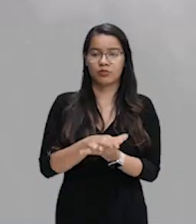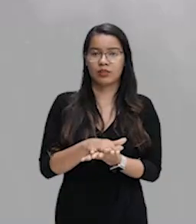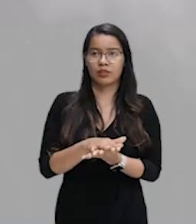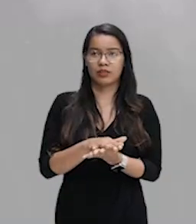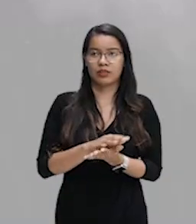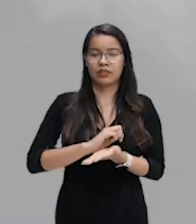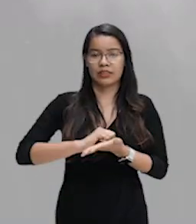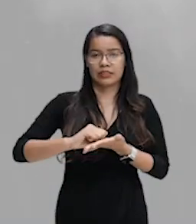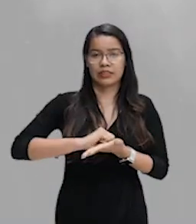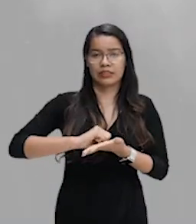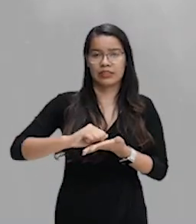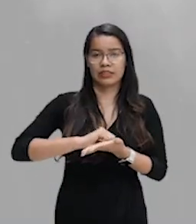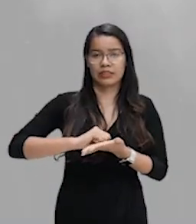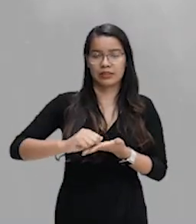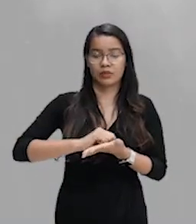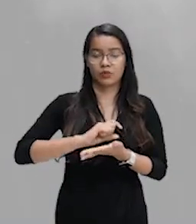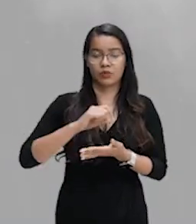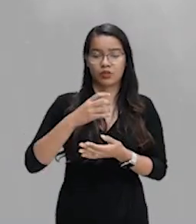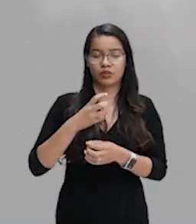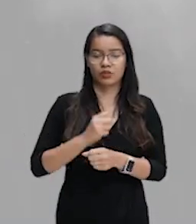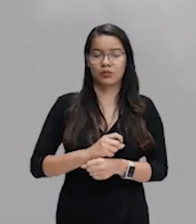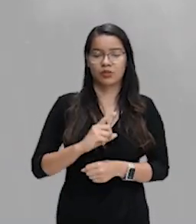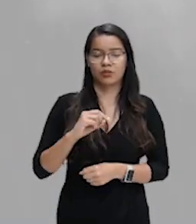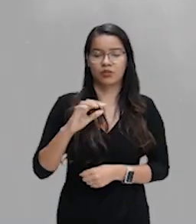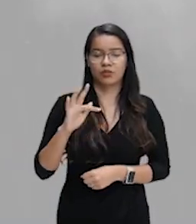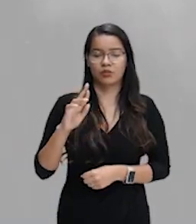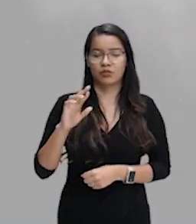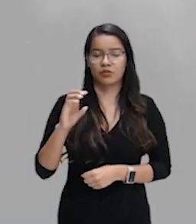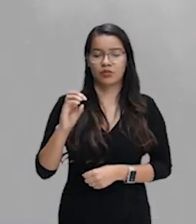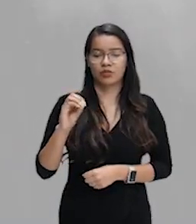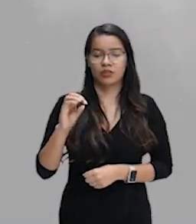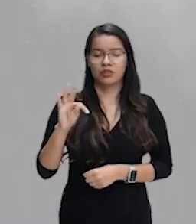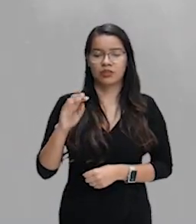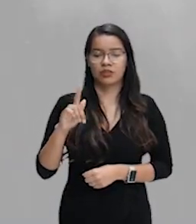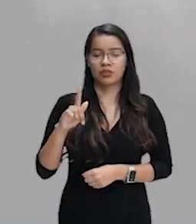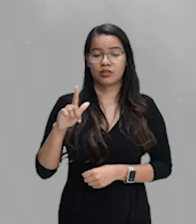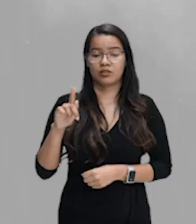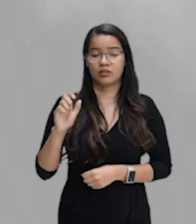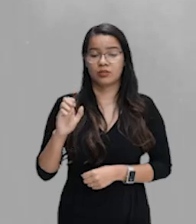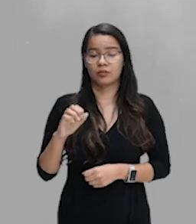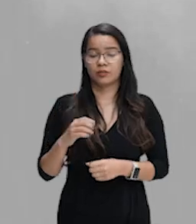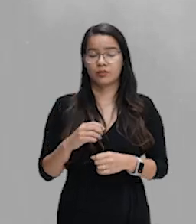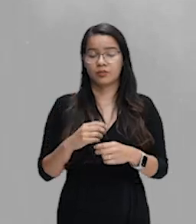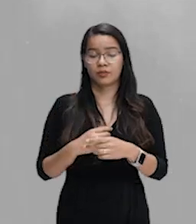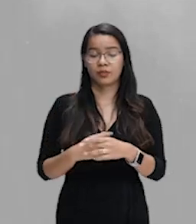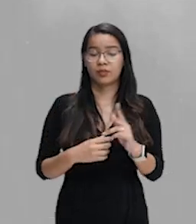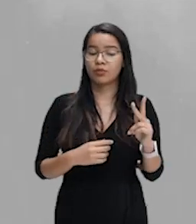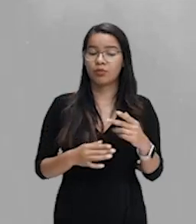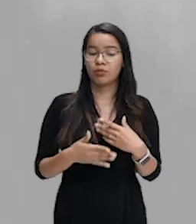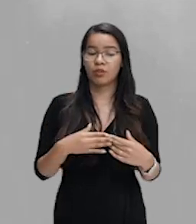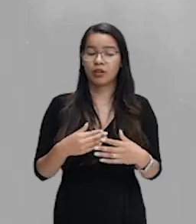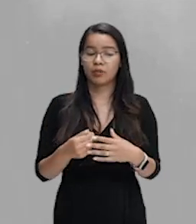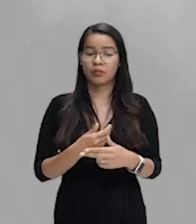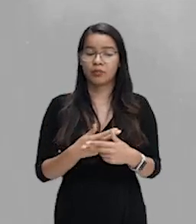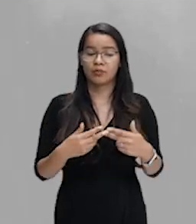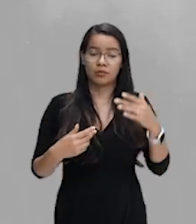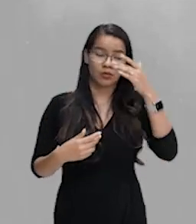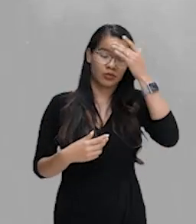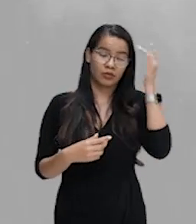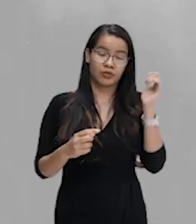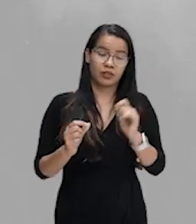e risca um giz de cera. O que sobrar é o frottage. Mas, professor, qualquer pessoa faz isso. Pois é, ele pegou isso e